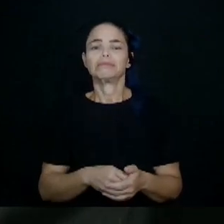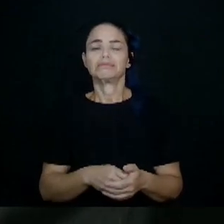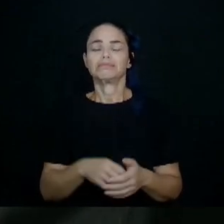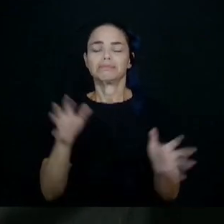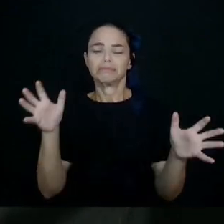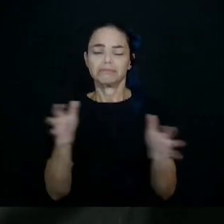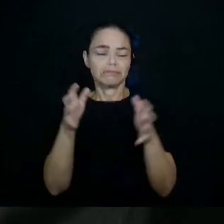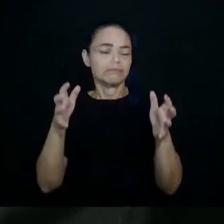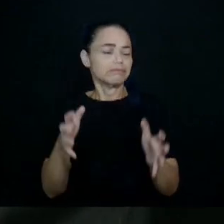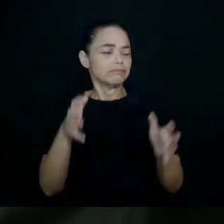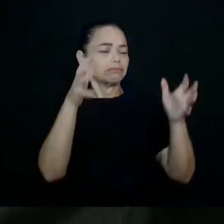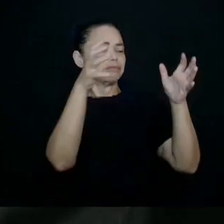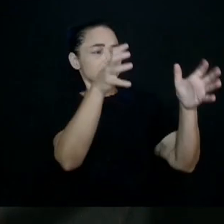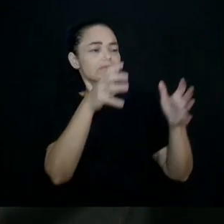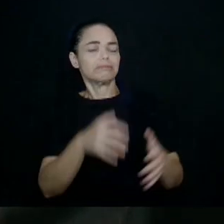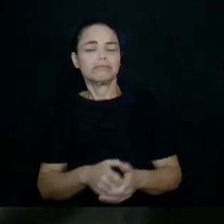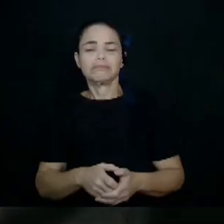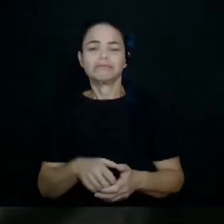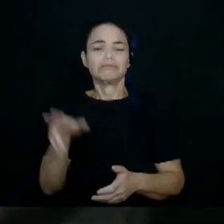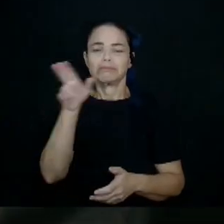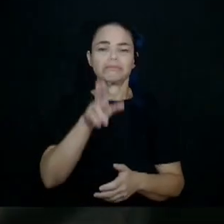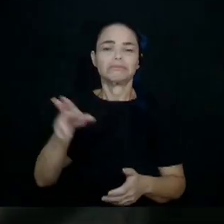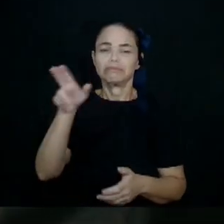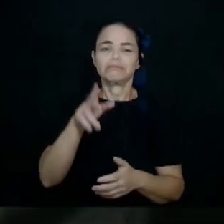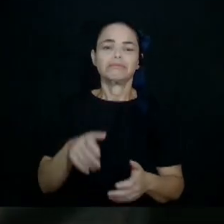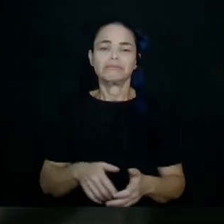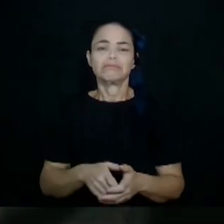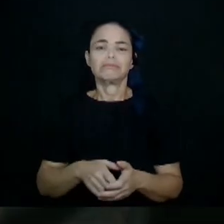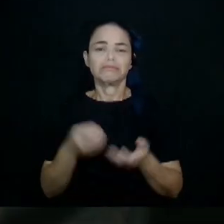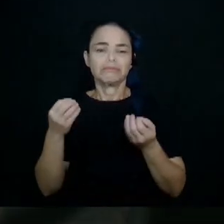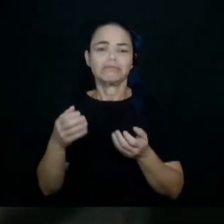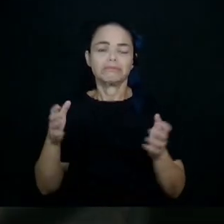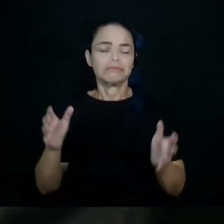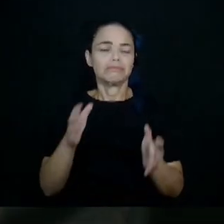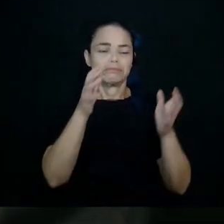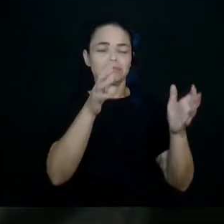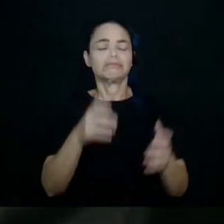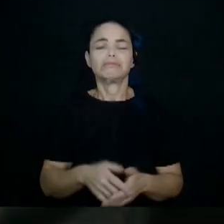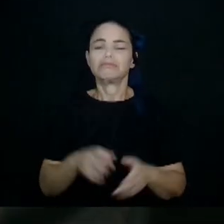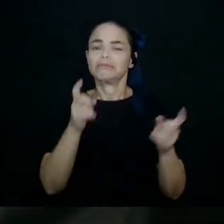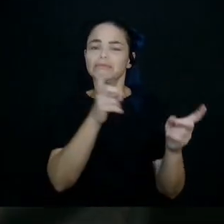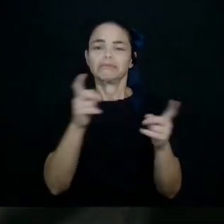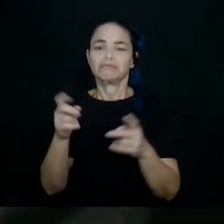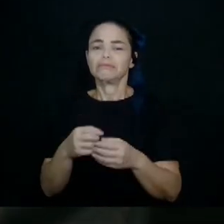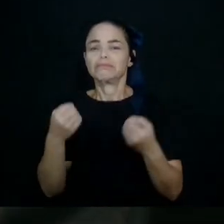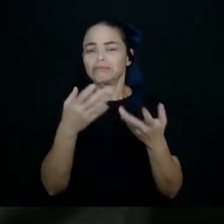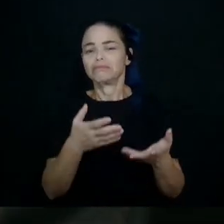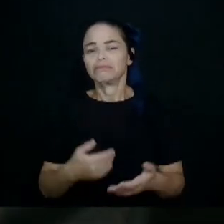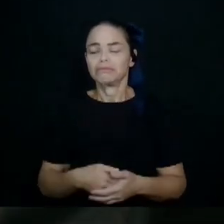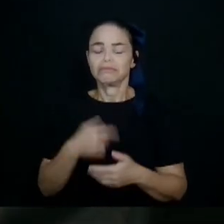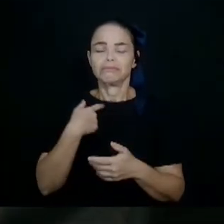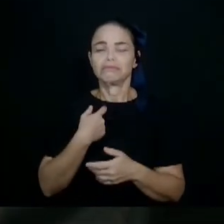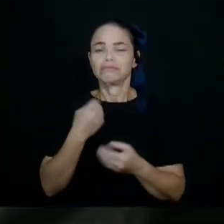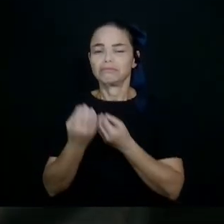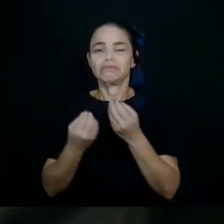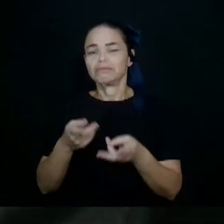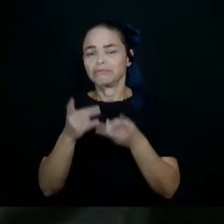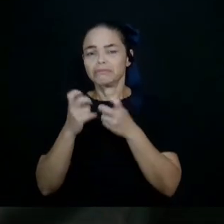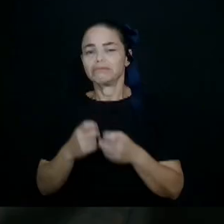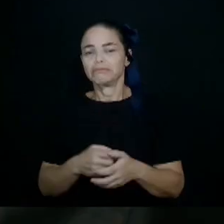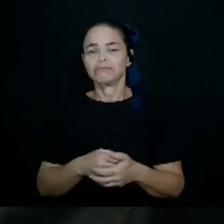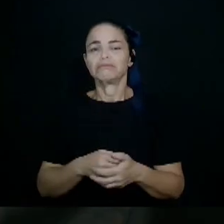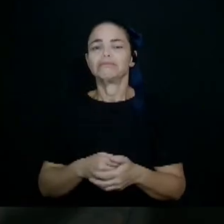não serve mais, que não utiliza mais, né? E passar para frente. Agora, como que a gente reconhece isso? Que está na